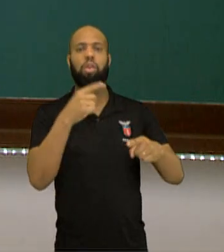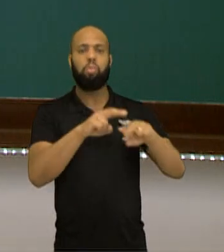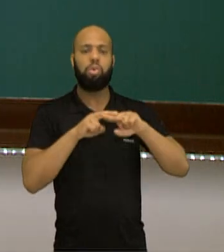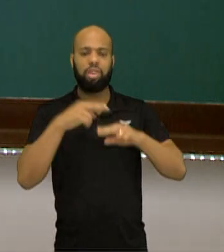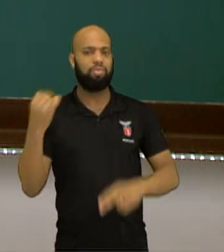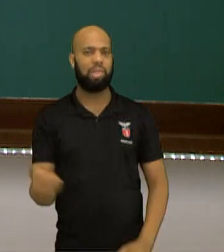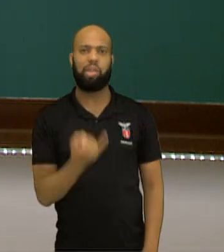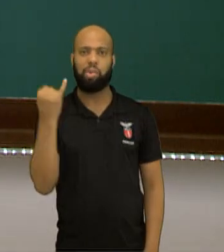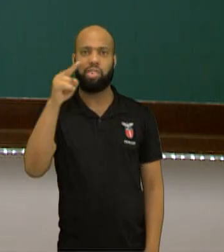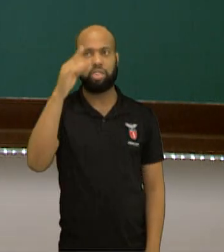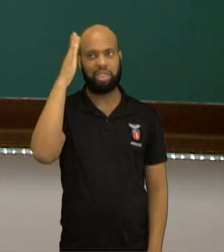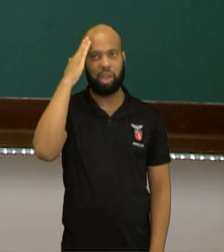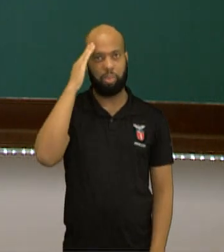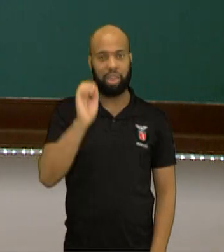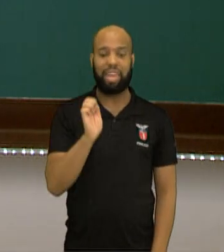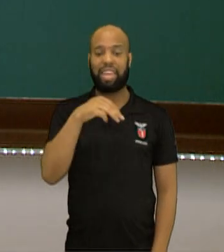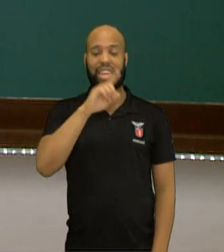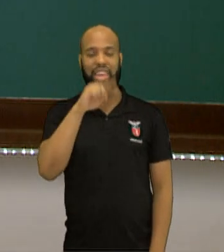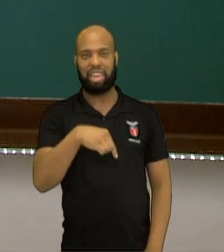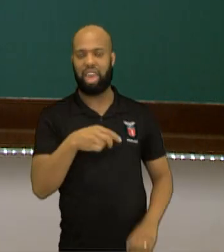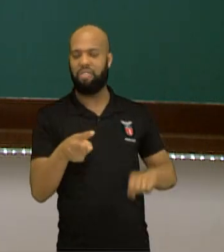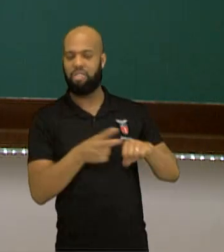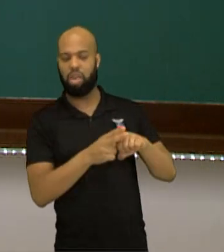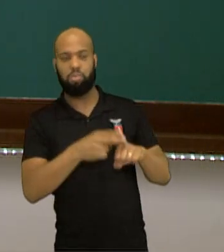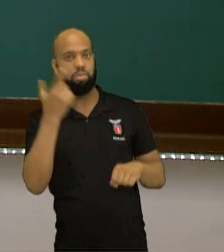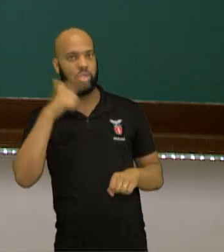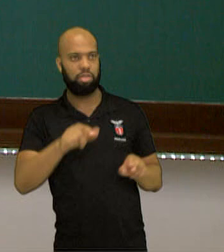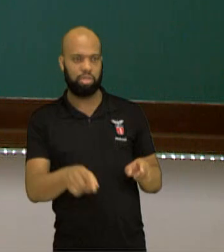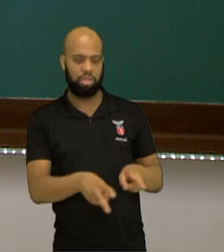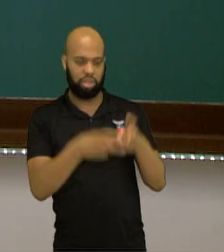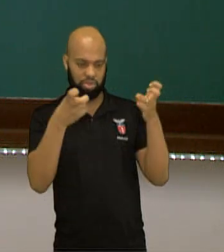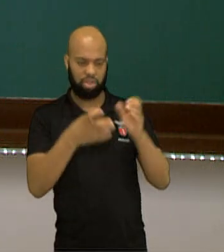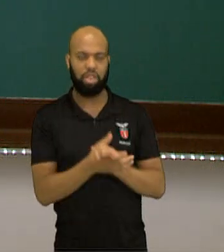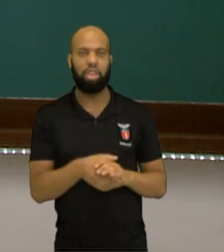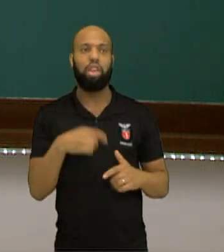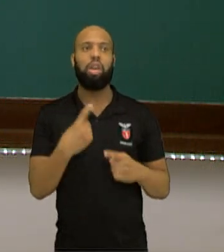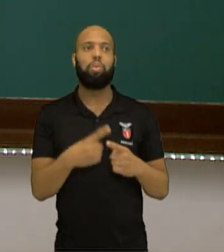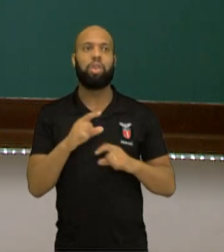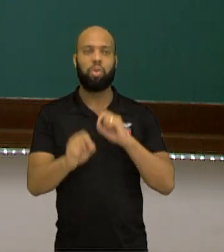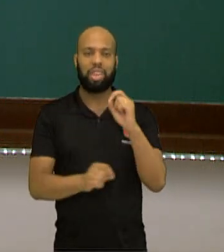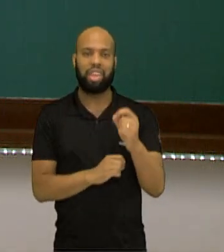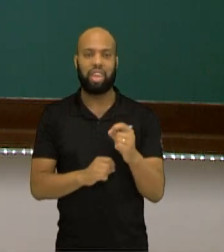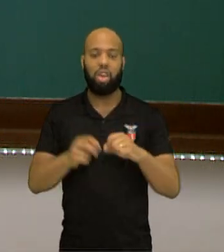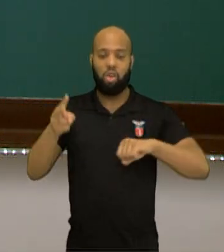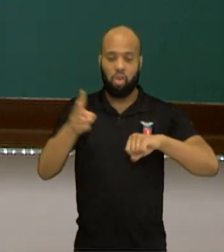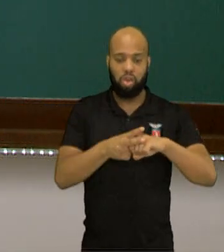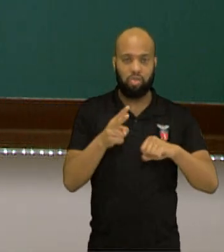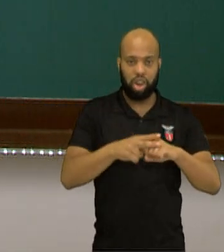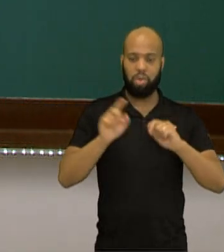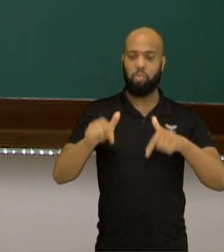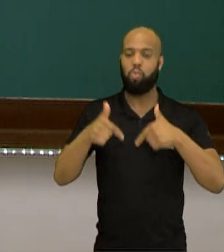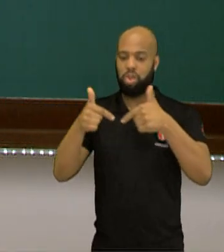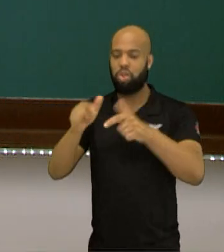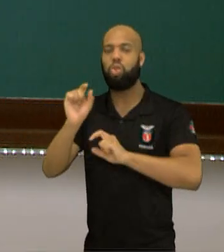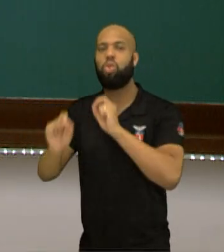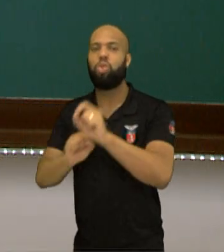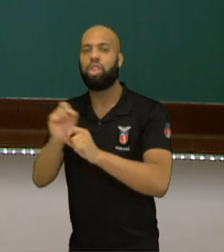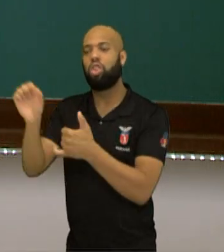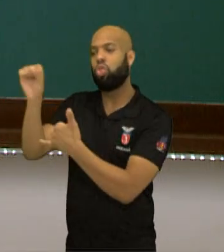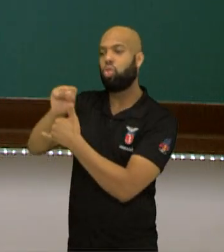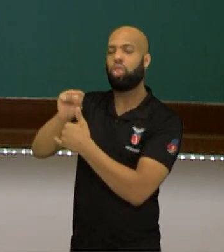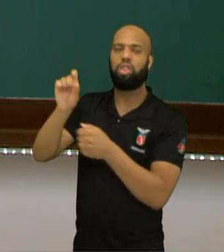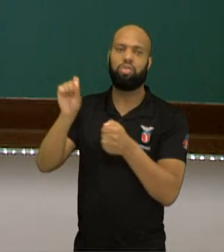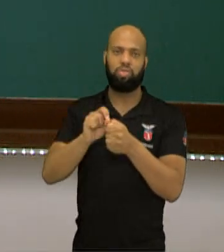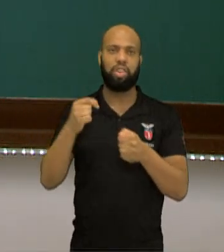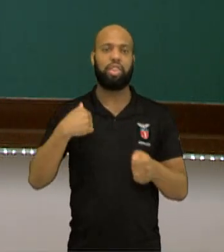tá? O que são? O verbo é a ação que corresponde ao sujeito, né? O que o sujeito pratica, tá?